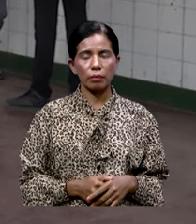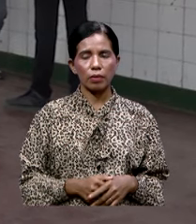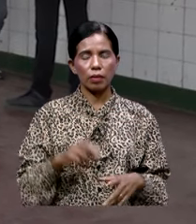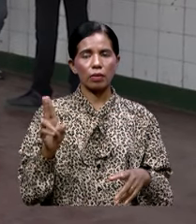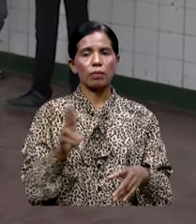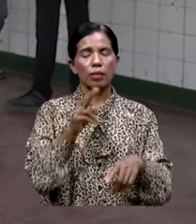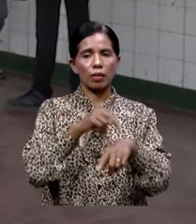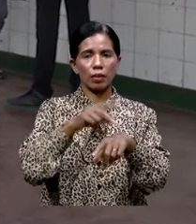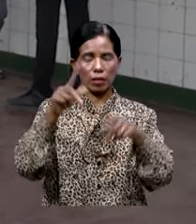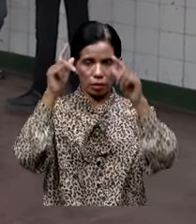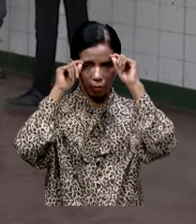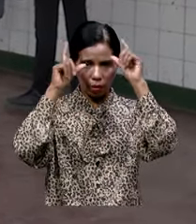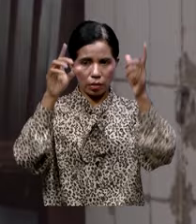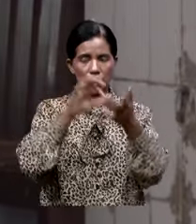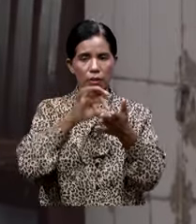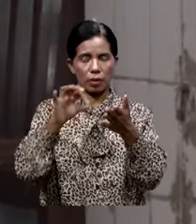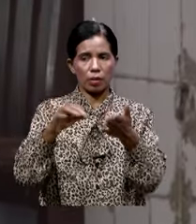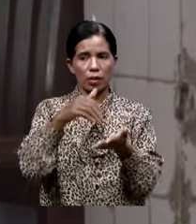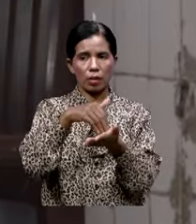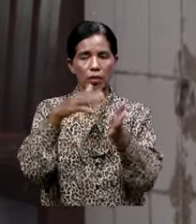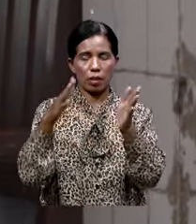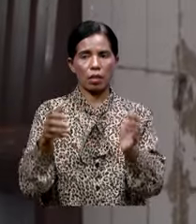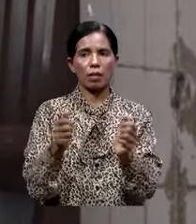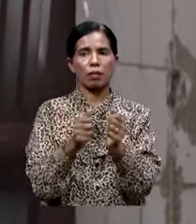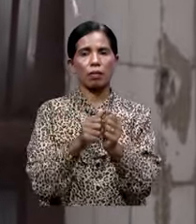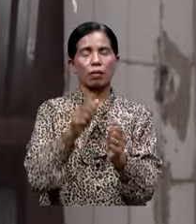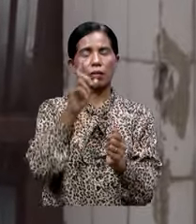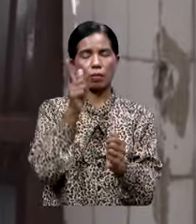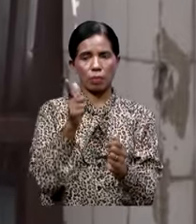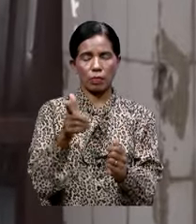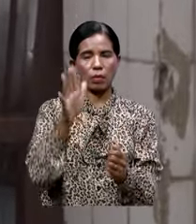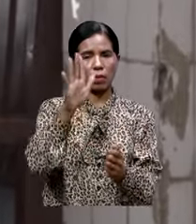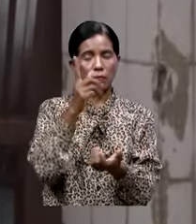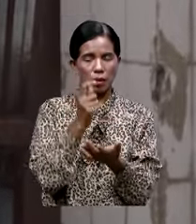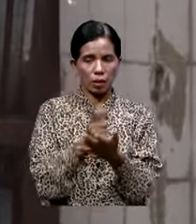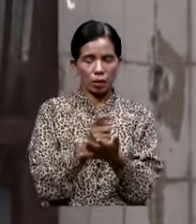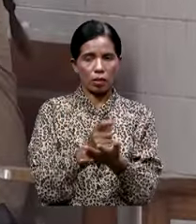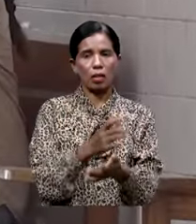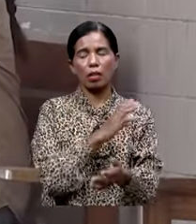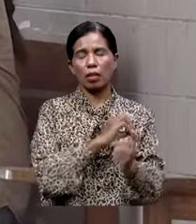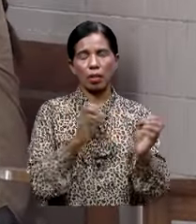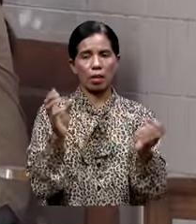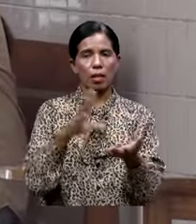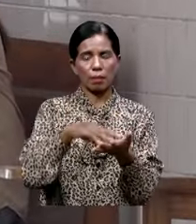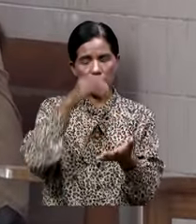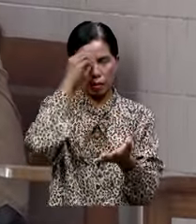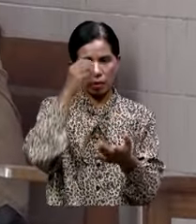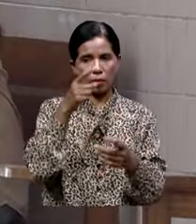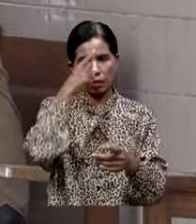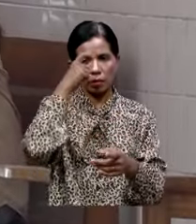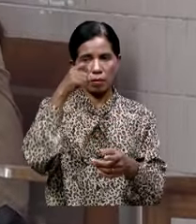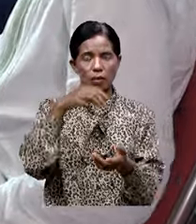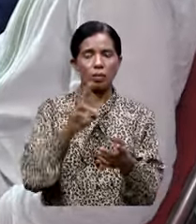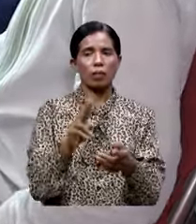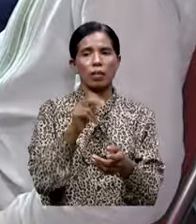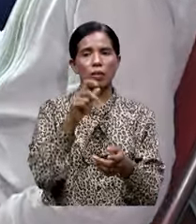Universidade Nacional Timor-Leste existe uma estudante basic rico, Rolês em Lima, mas durante nela ativona. Também o reitor